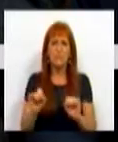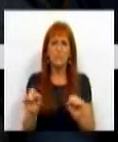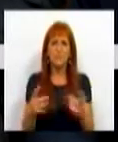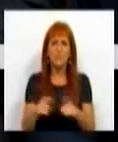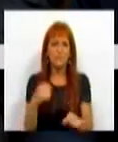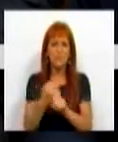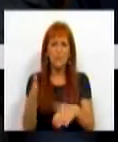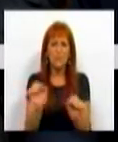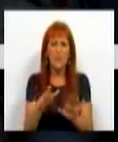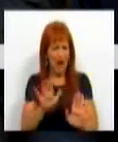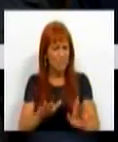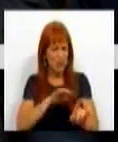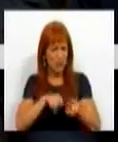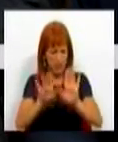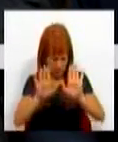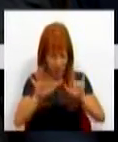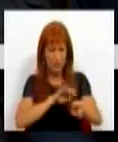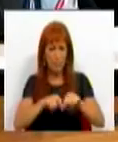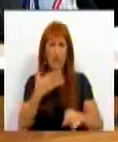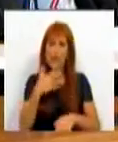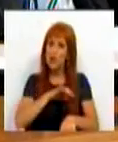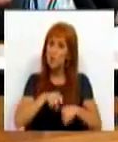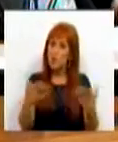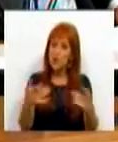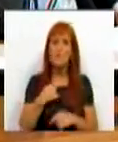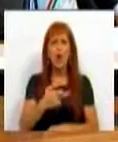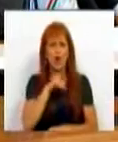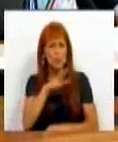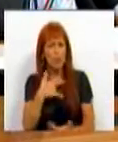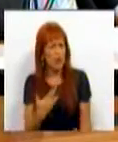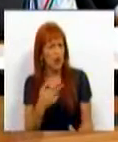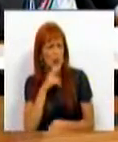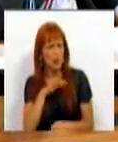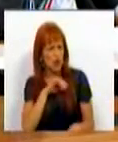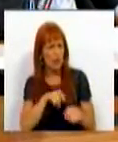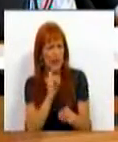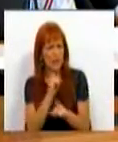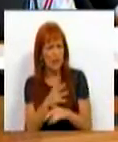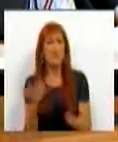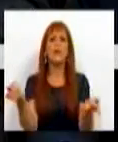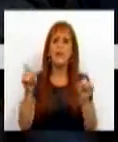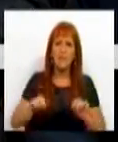que nunca teve nenhum funcionamento. Tenha calma, Sr. Deputado. Muito obrigado, Sr. Deputado. Eu ainda estou a responder ao Sr. Deputado.